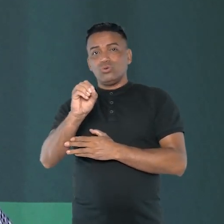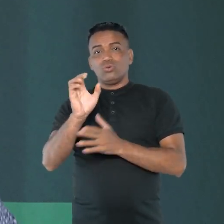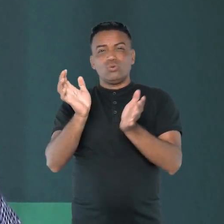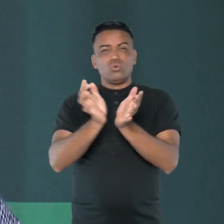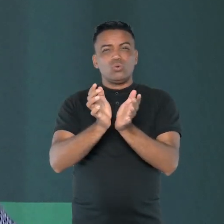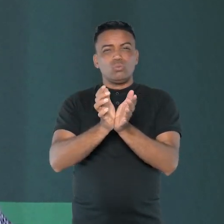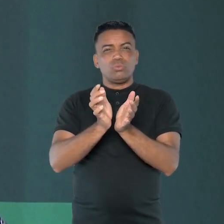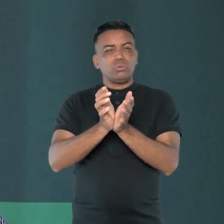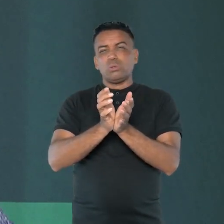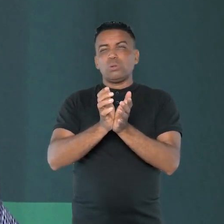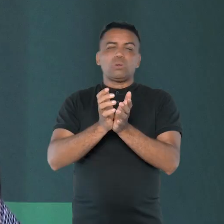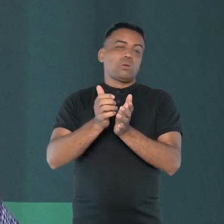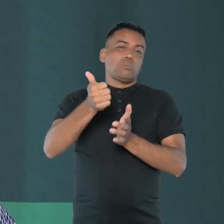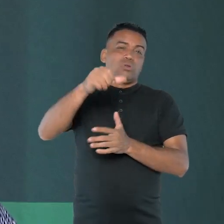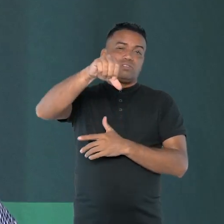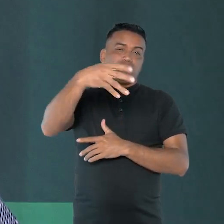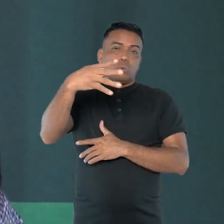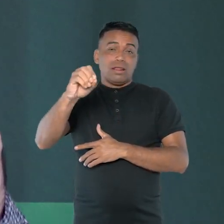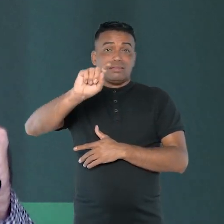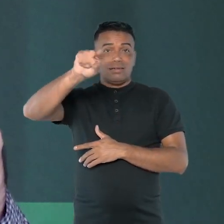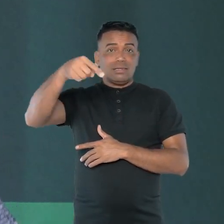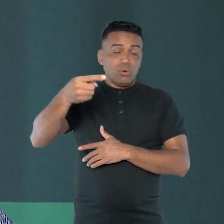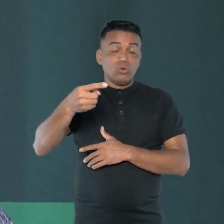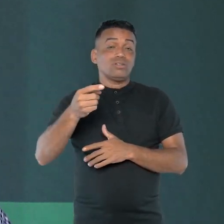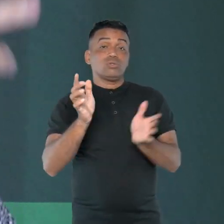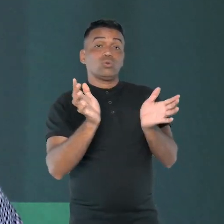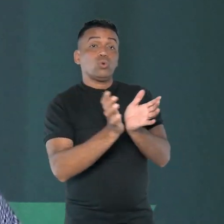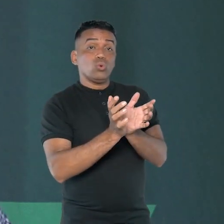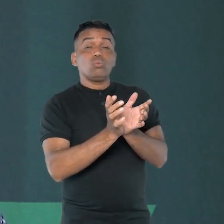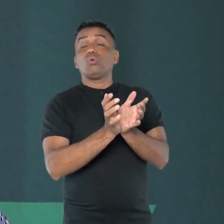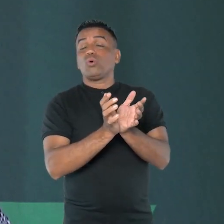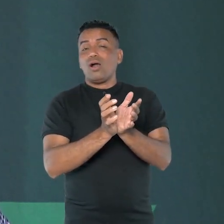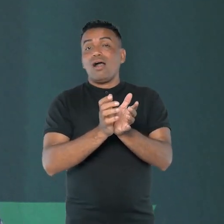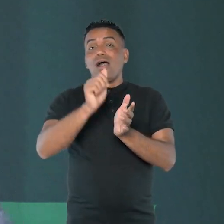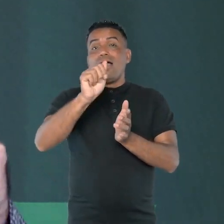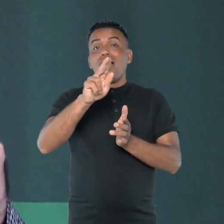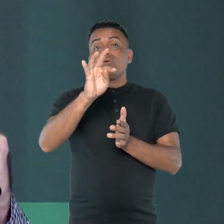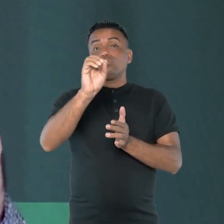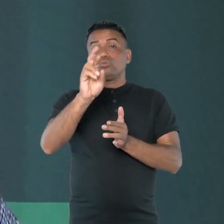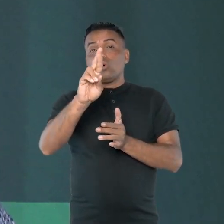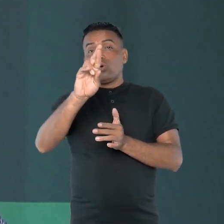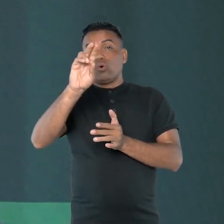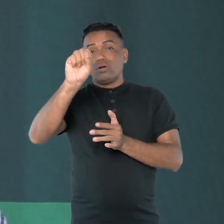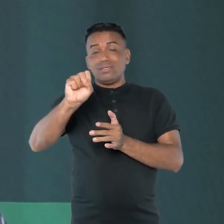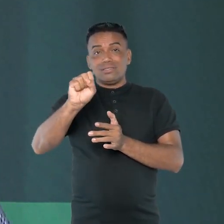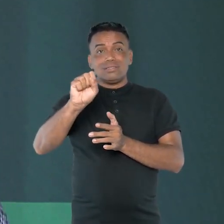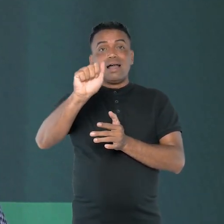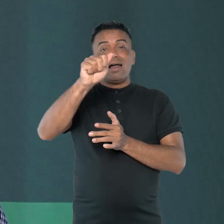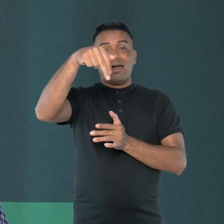salvo engano, nos anos 40, ele tem isso. Depois tem o Clube dos Autores Anônimos, que era essa turma que escrevia esses livros